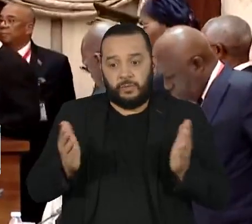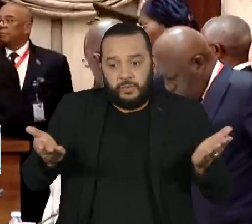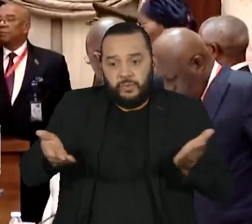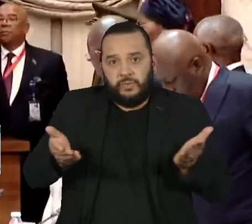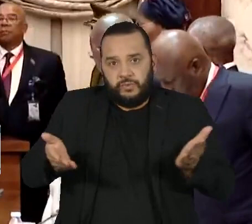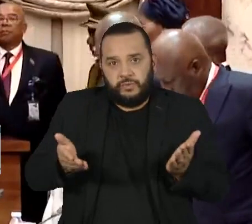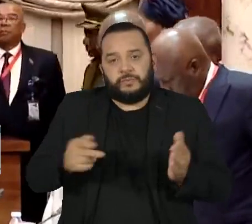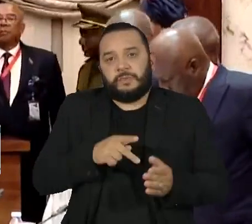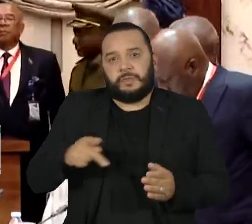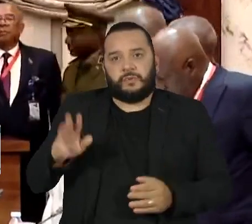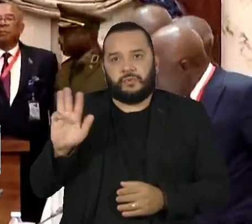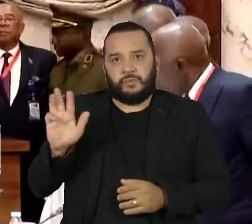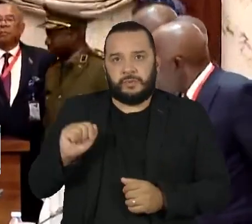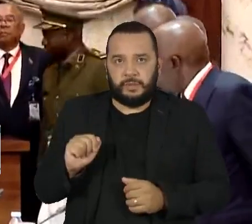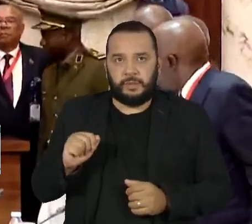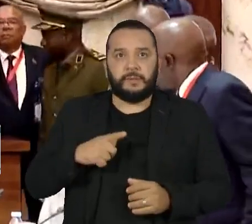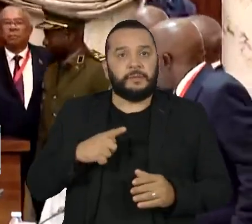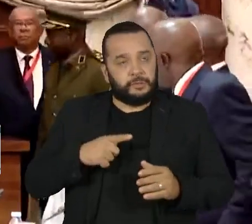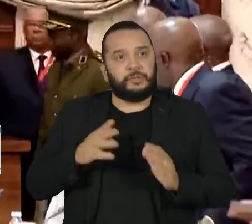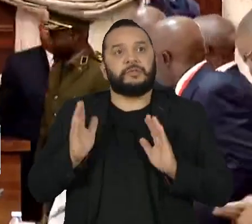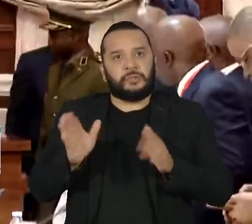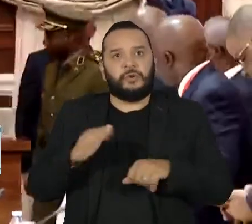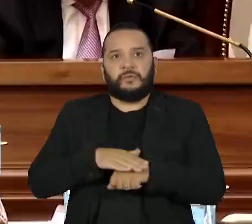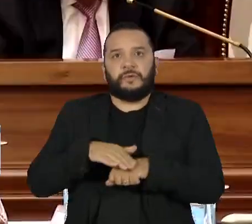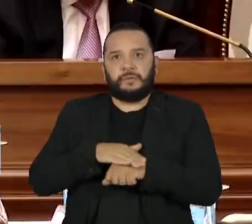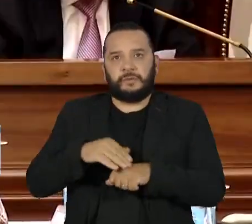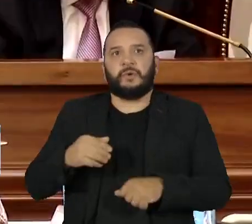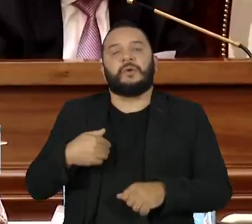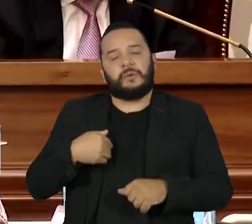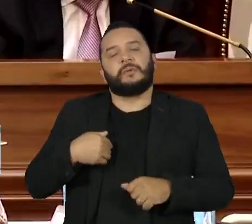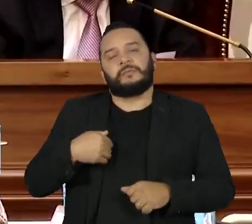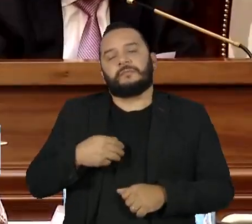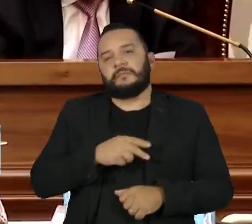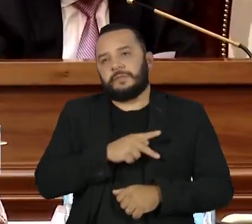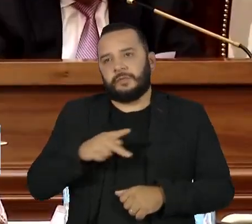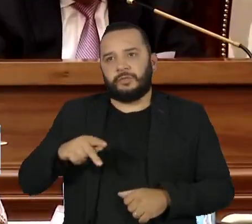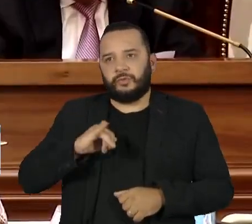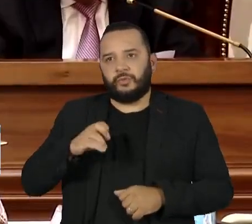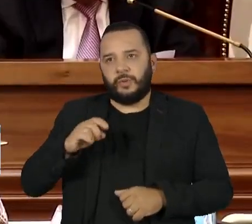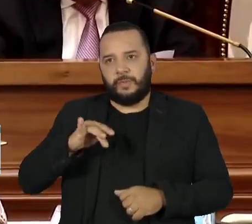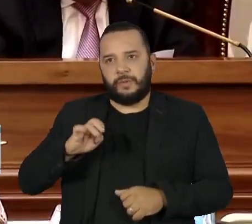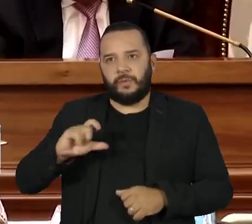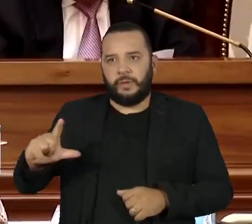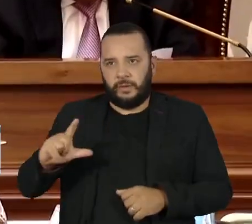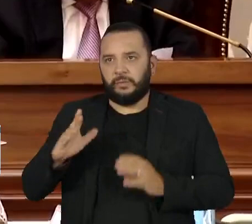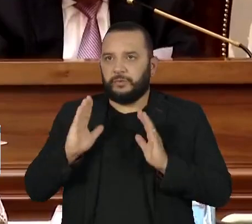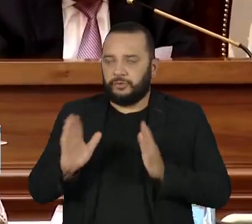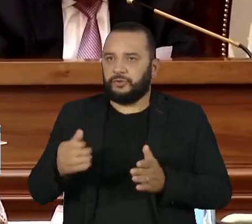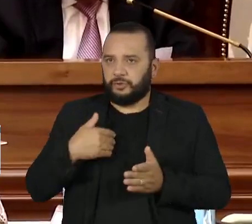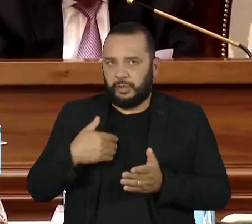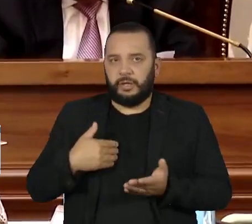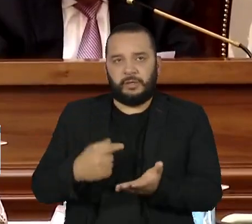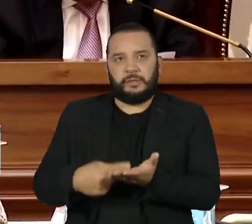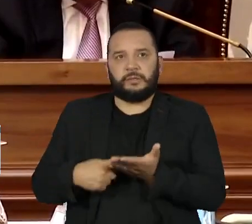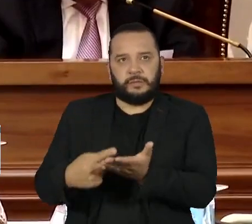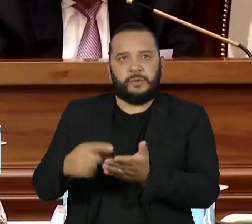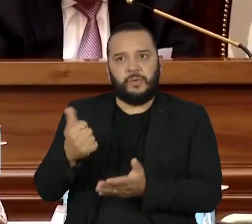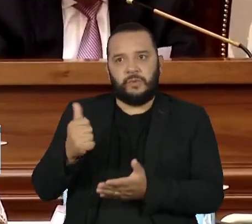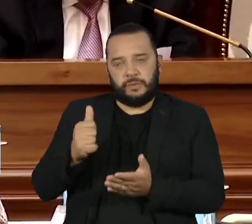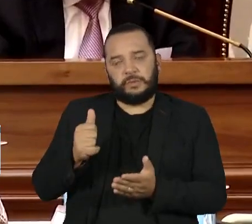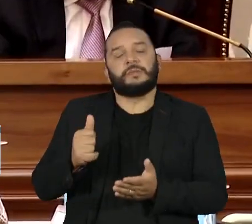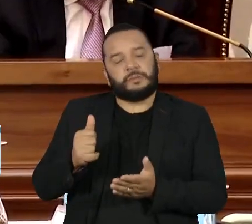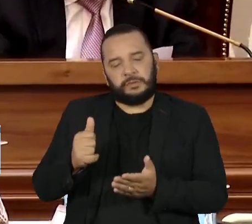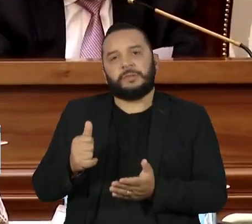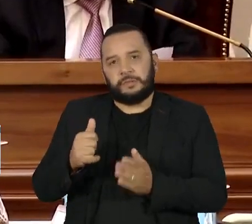já se reuniu com o presidente João Manuel Lourenço. Os dois países assinaram 11 acordos de cooperação nas áreas